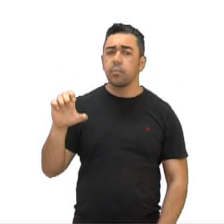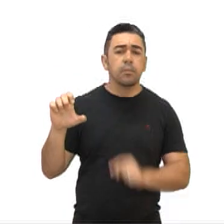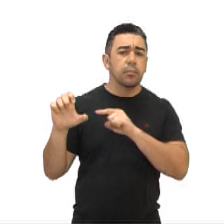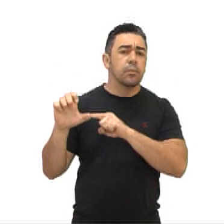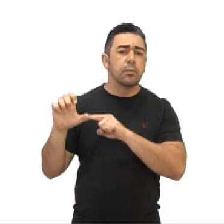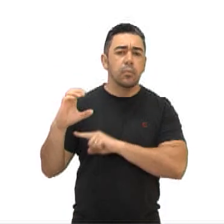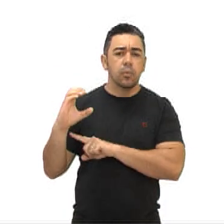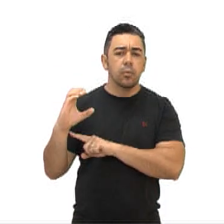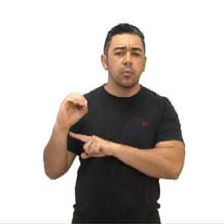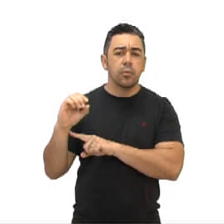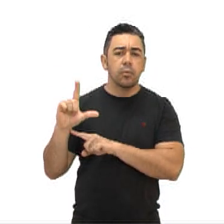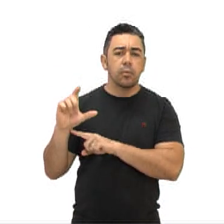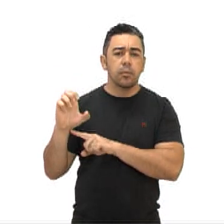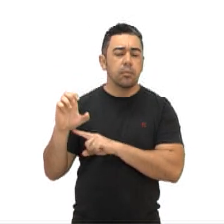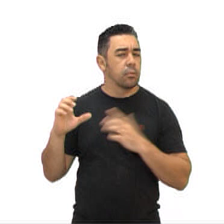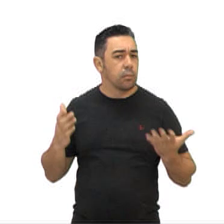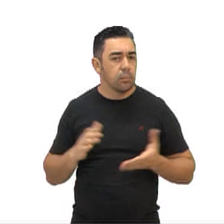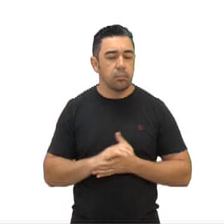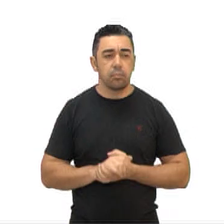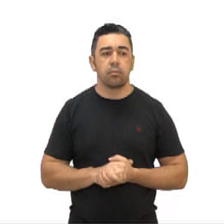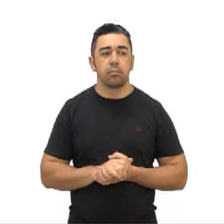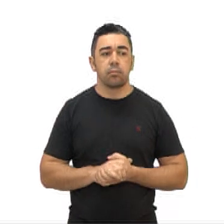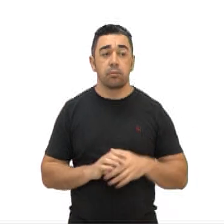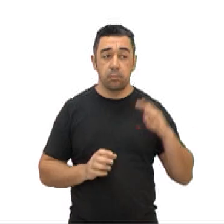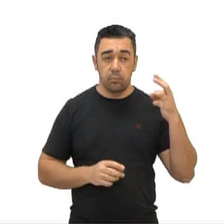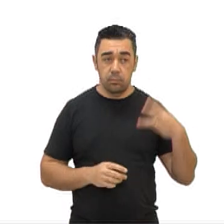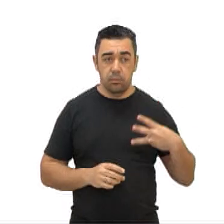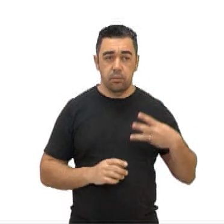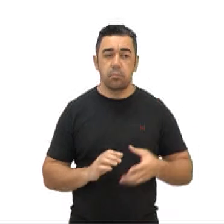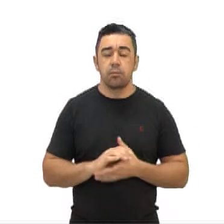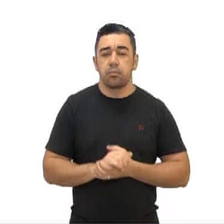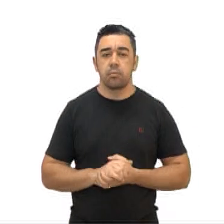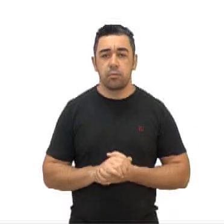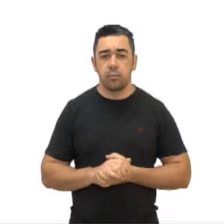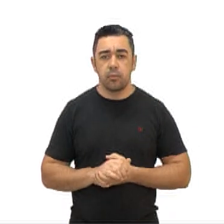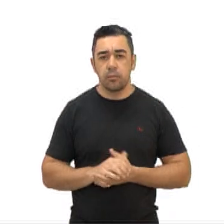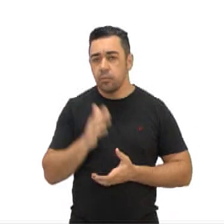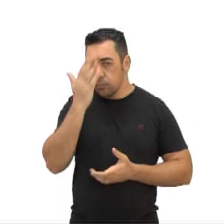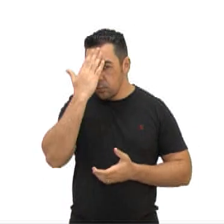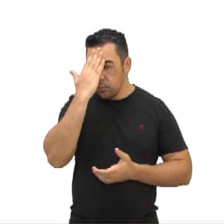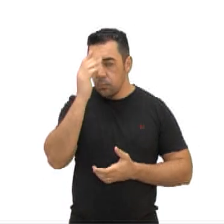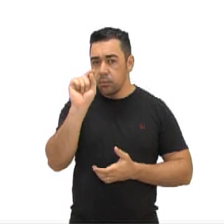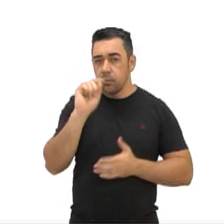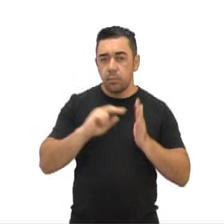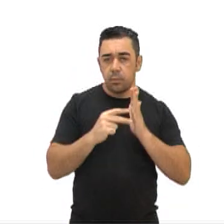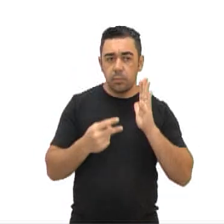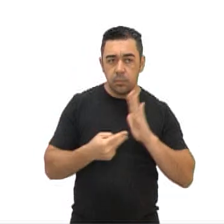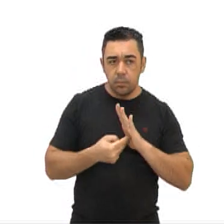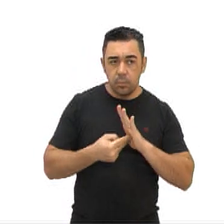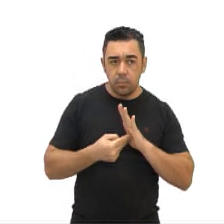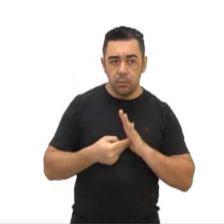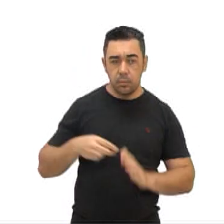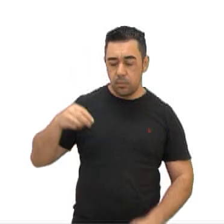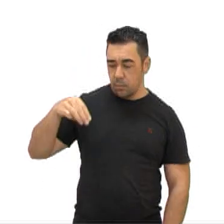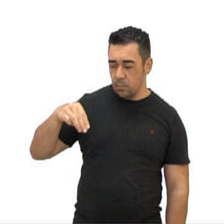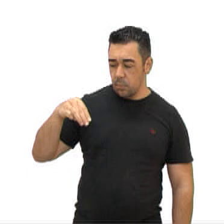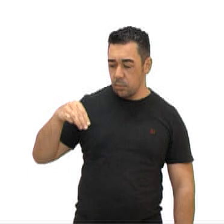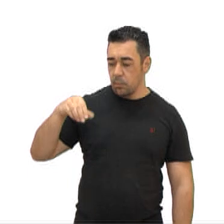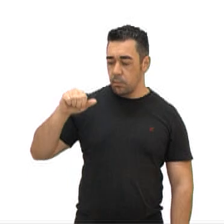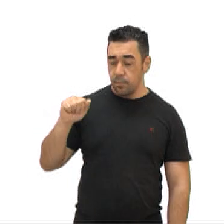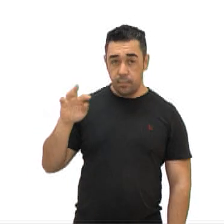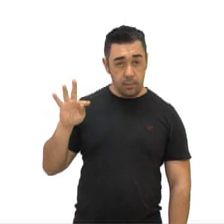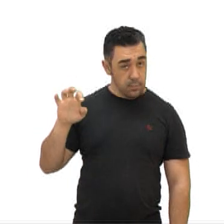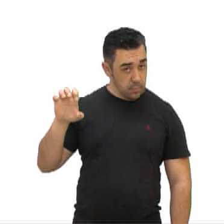significa cole ali no texto que nós lemos? E 3. ¿Consigues suponer el sentido de las expresiones destacadas a